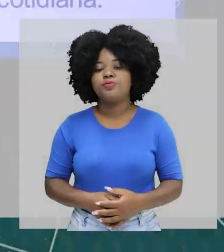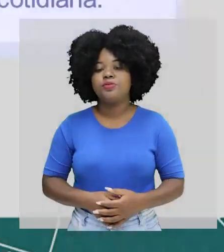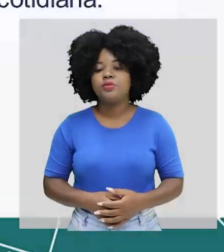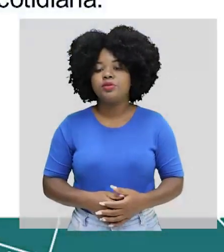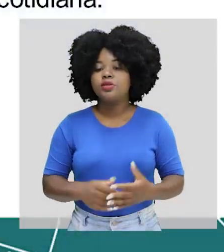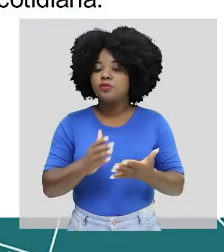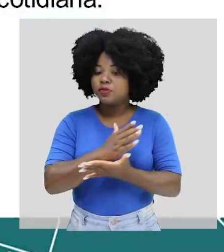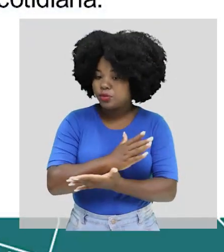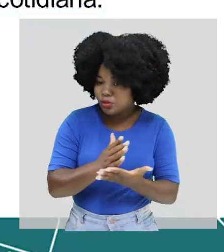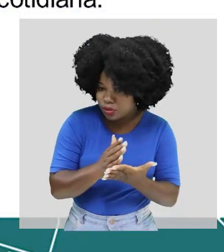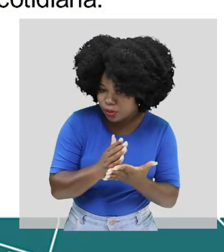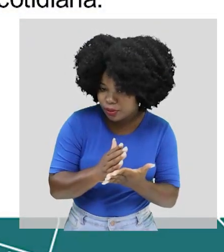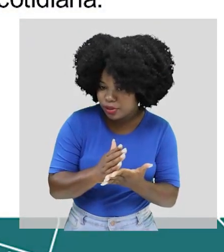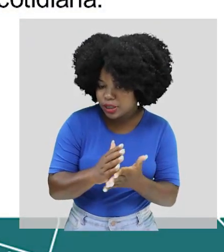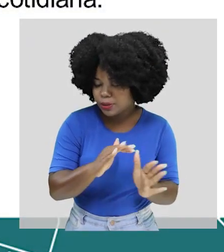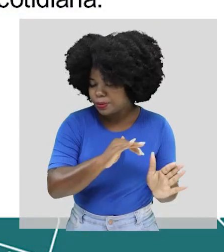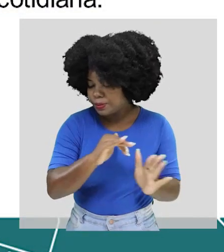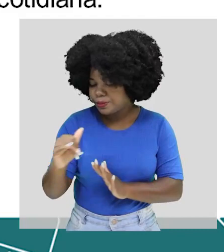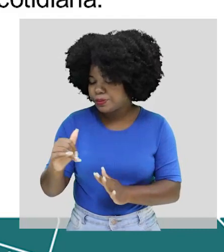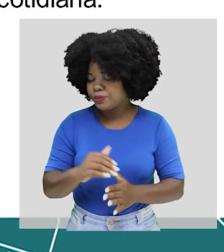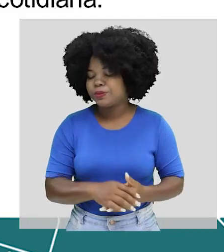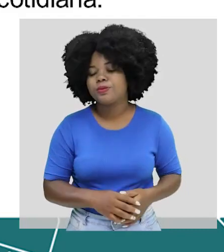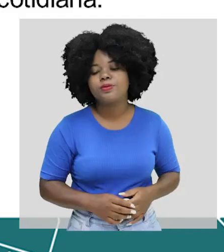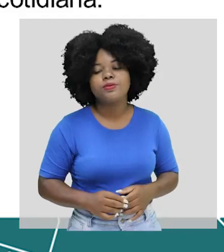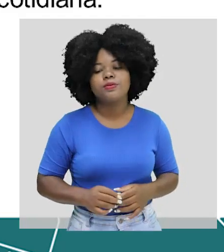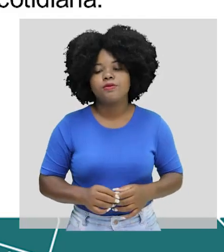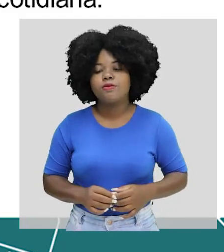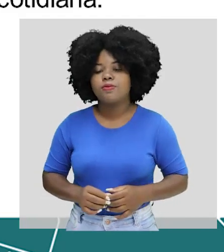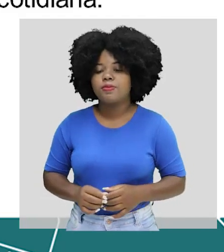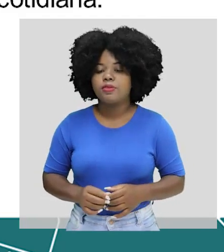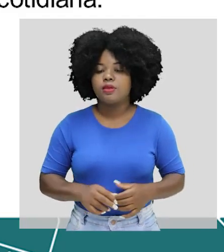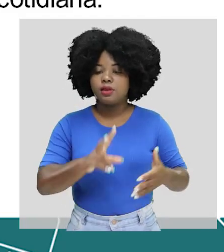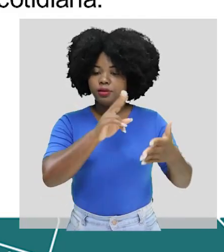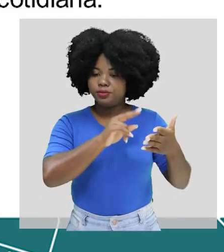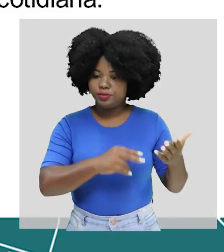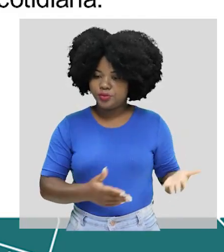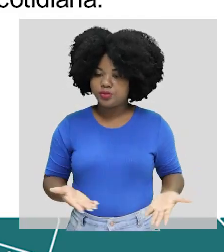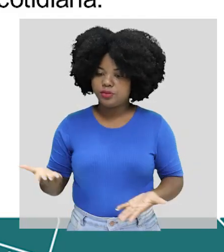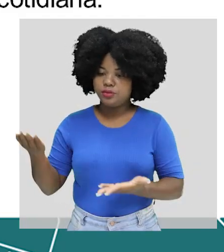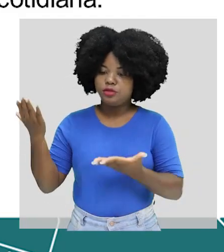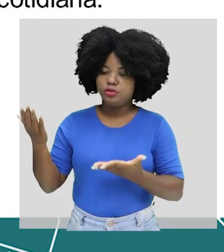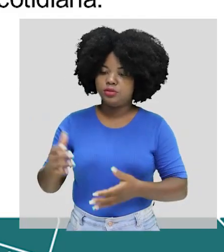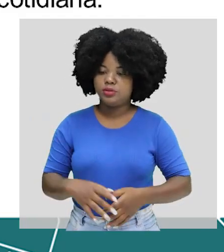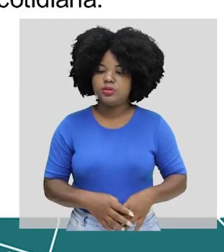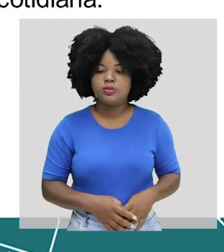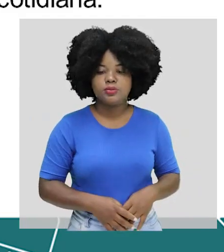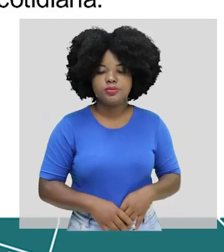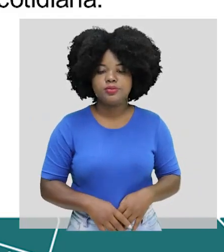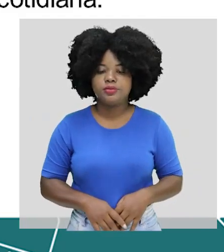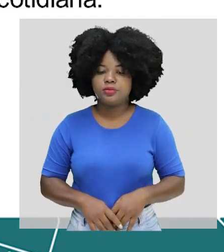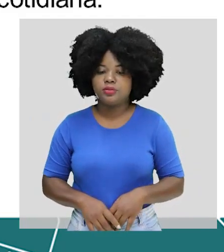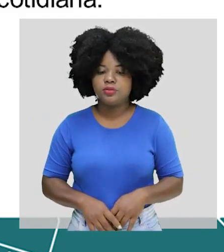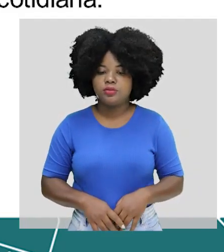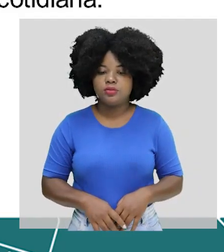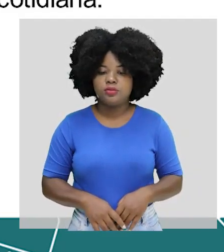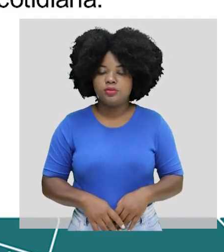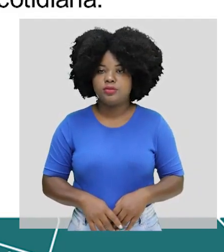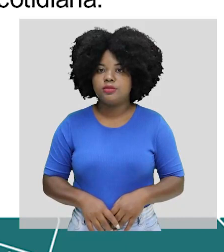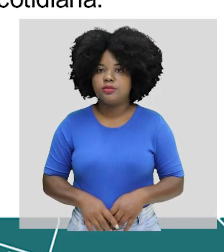e vamos começar. Olha só. Embora o imaginário social tenha o costume